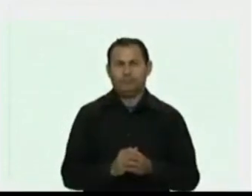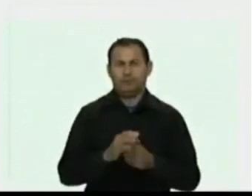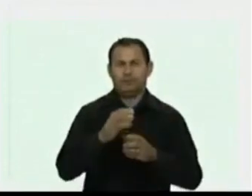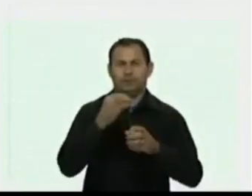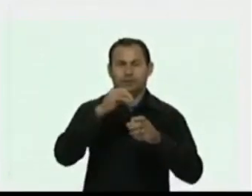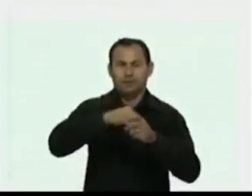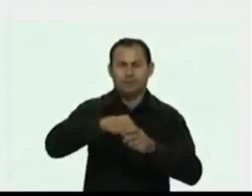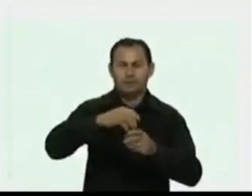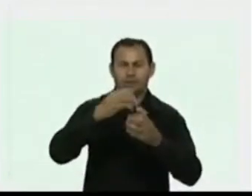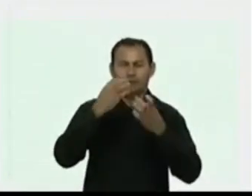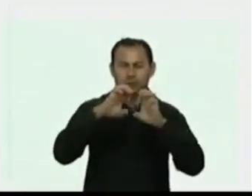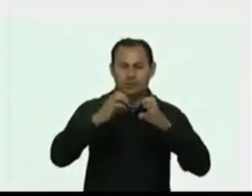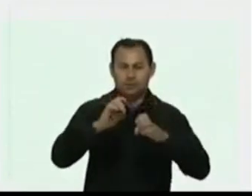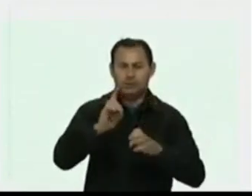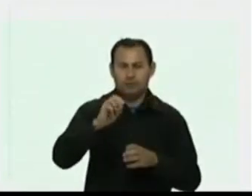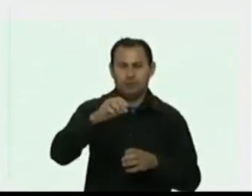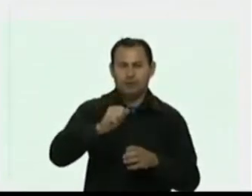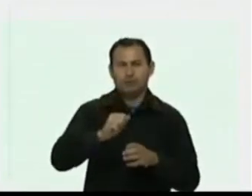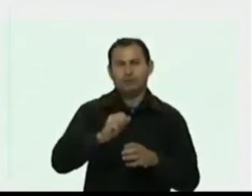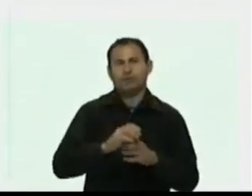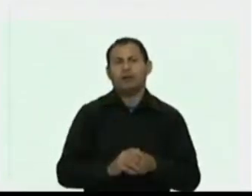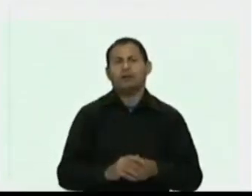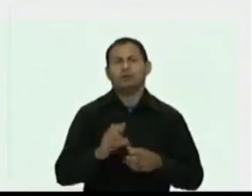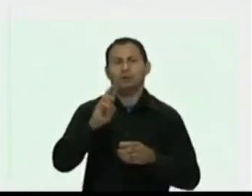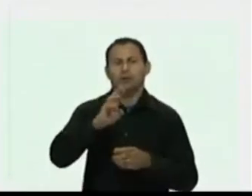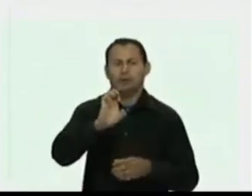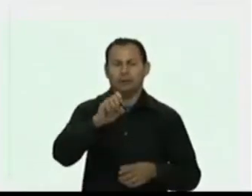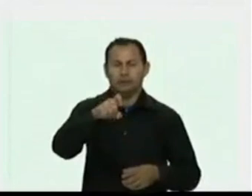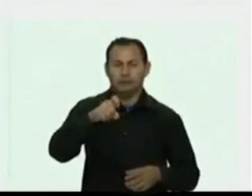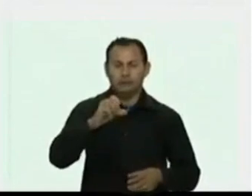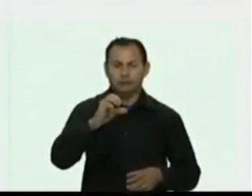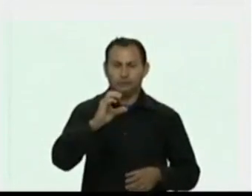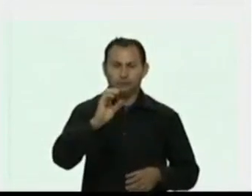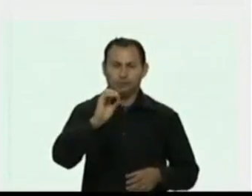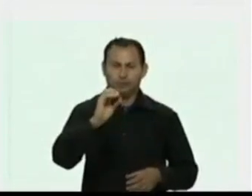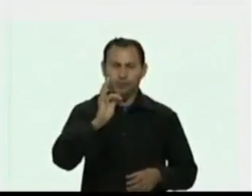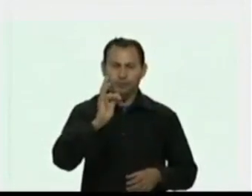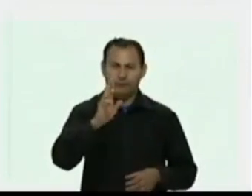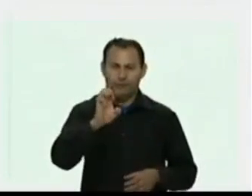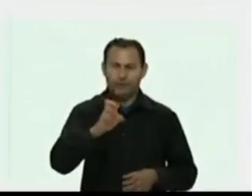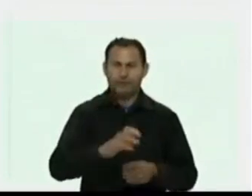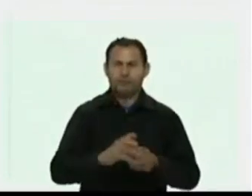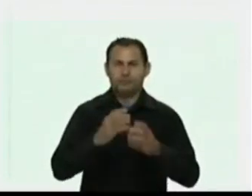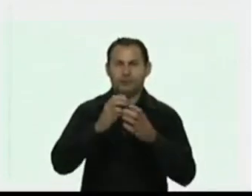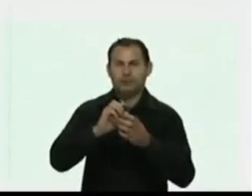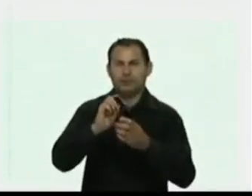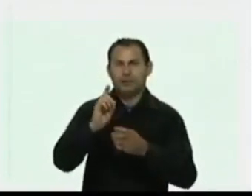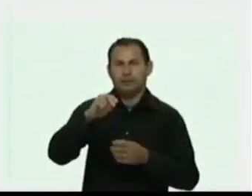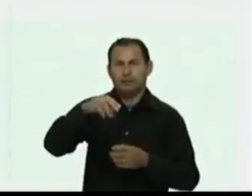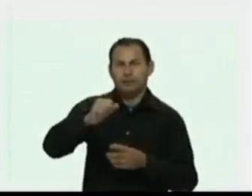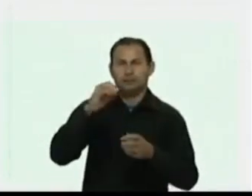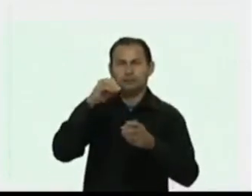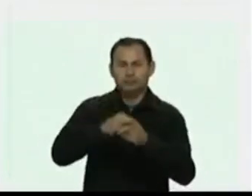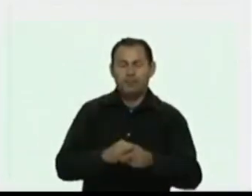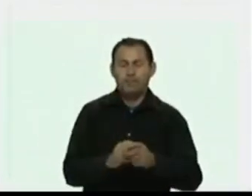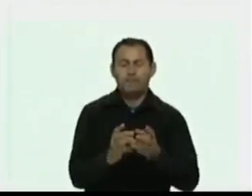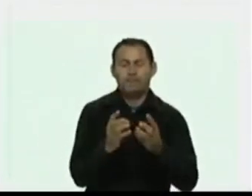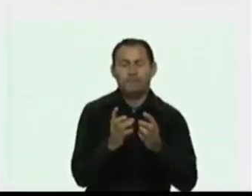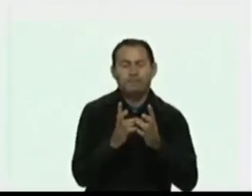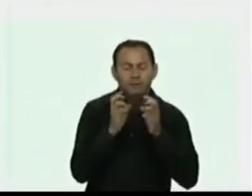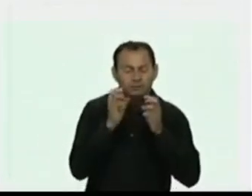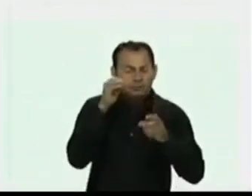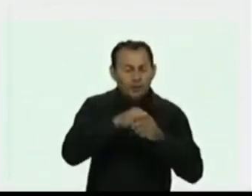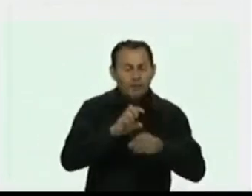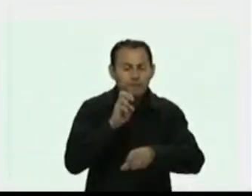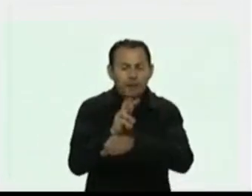DNA, e o enxofre que é usado na estrutura das proteínas, nos aminoácidos. E eles infectaram bactérias e eles foram ver